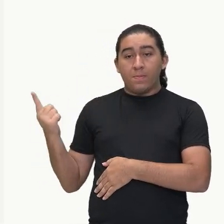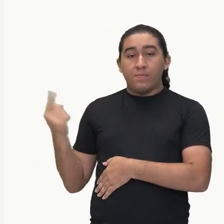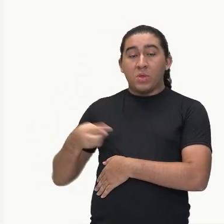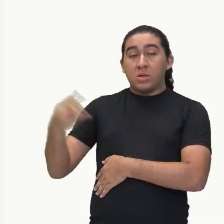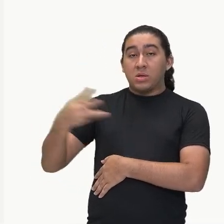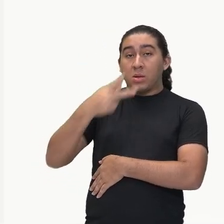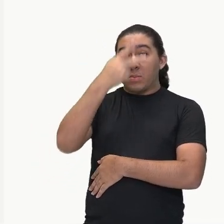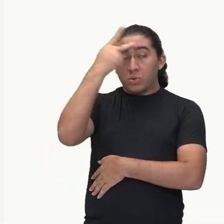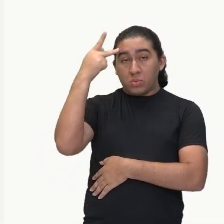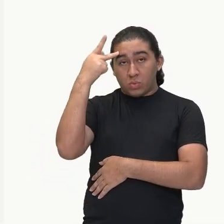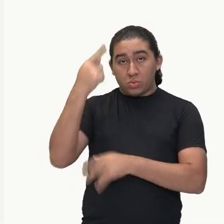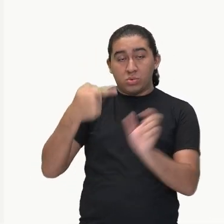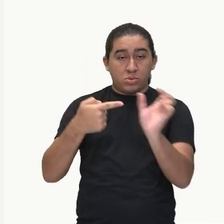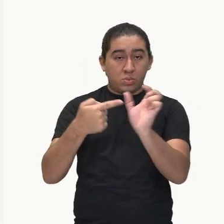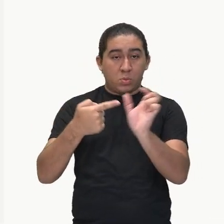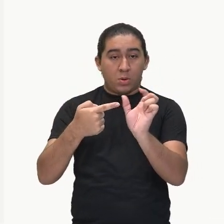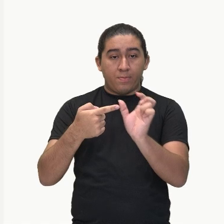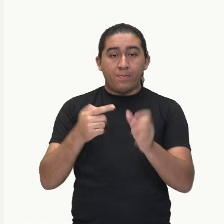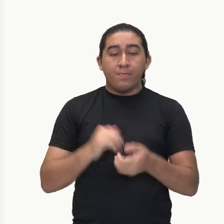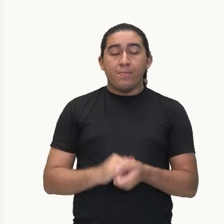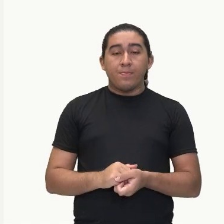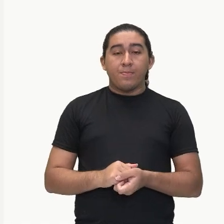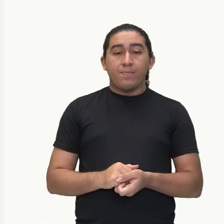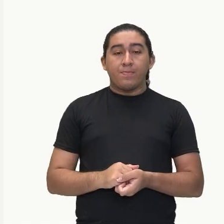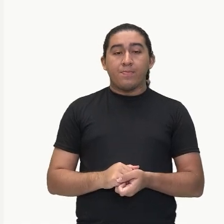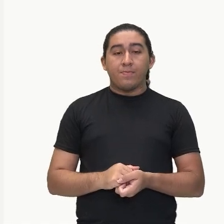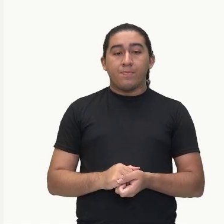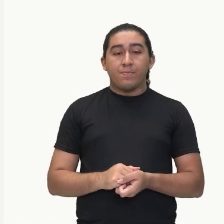do singular. Então, esse se,